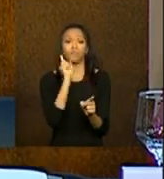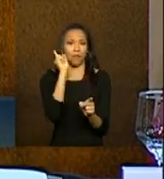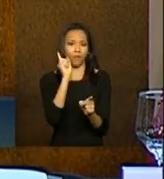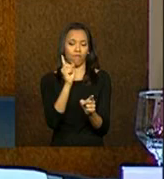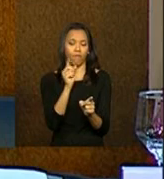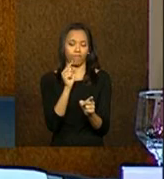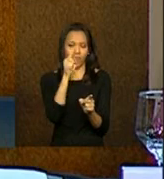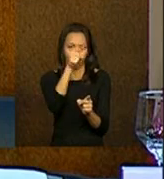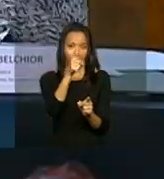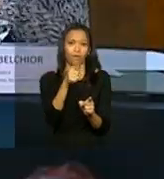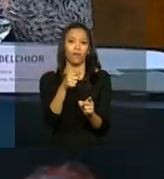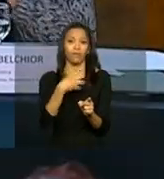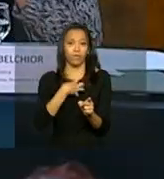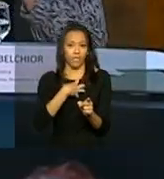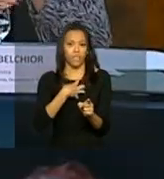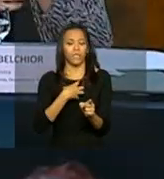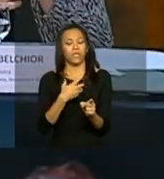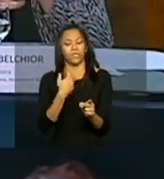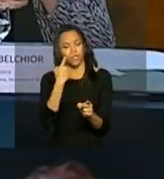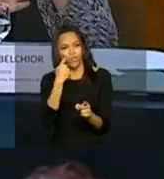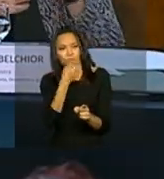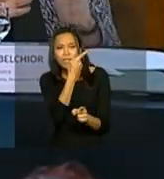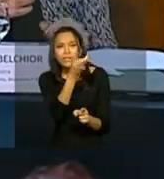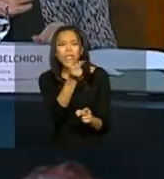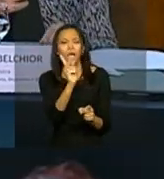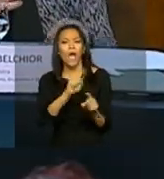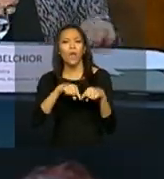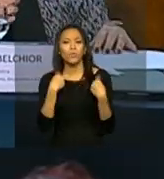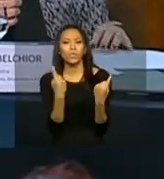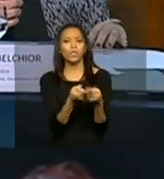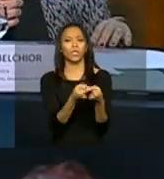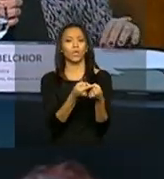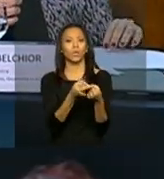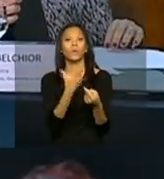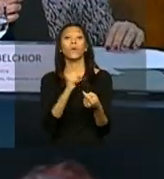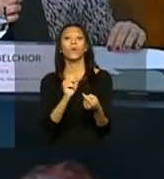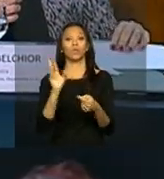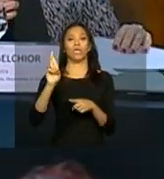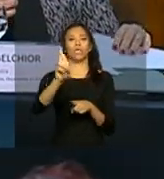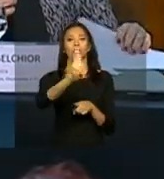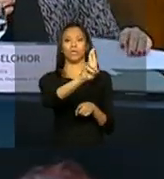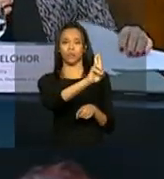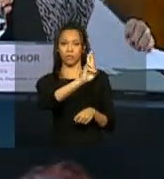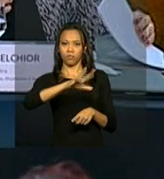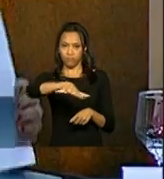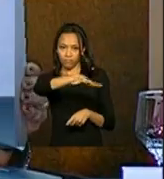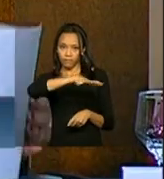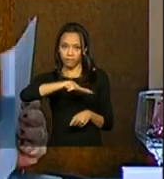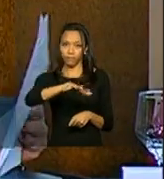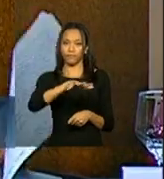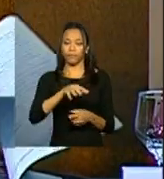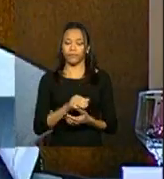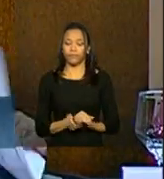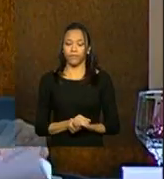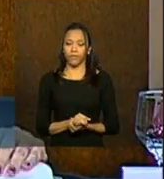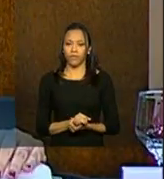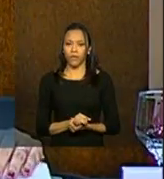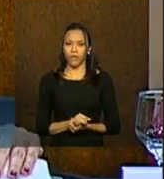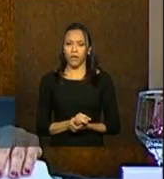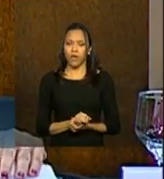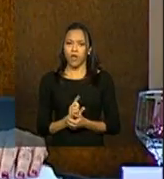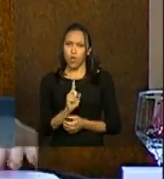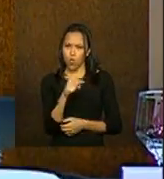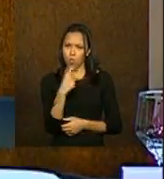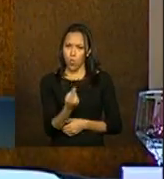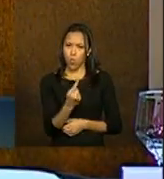mas com muita dignidade. Eu fui lá visitar, fazer reunião com essas lideranças e eh um uma